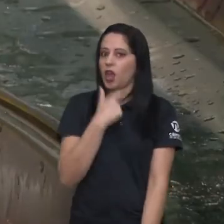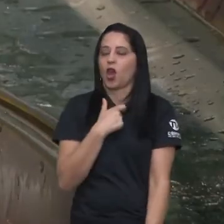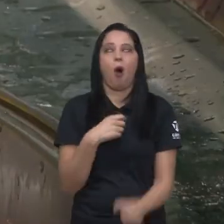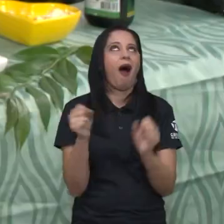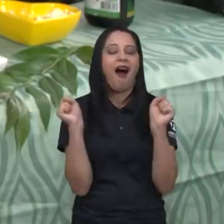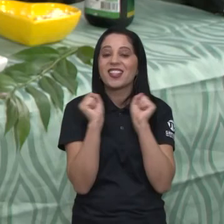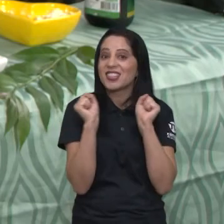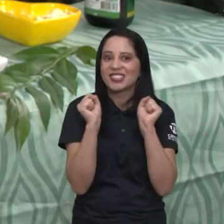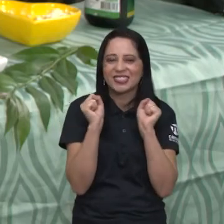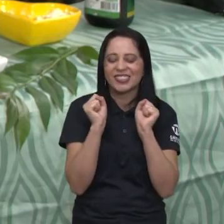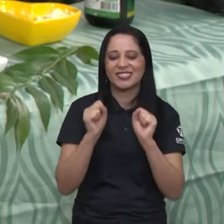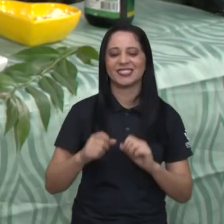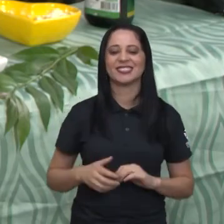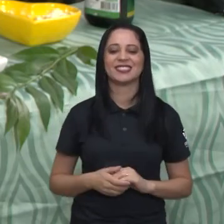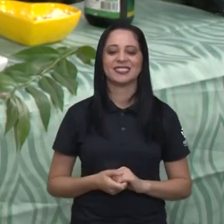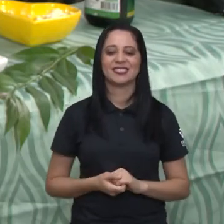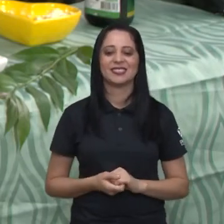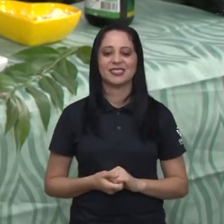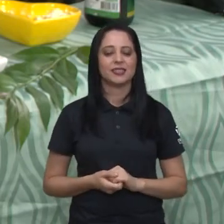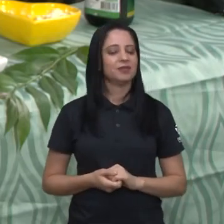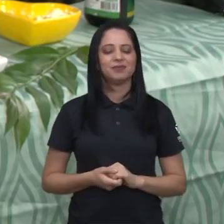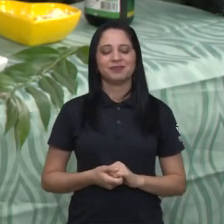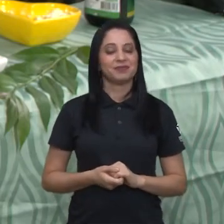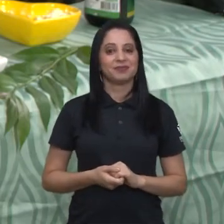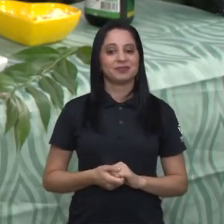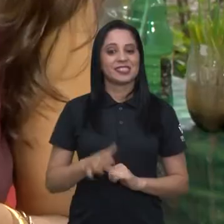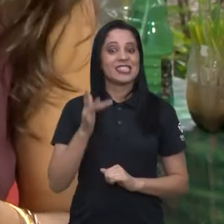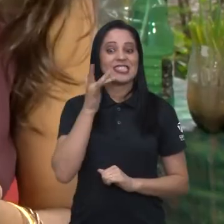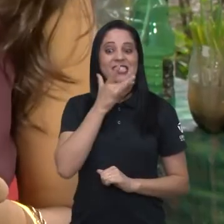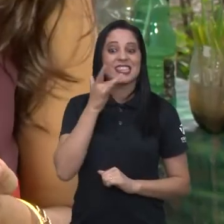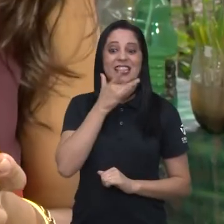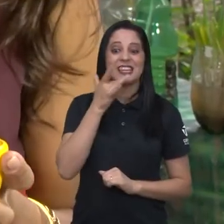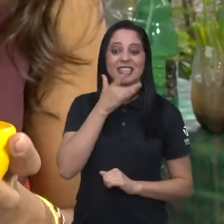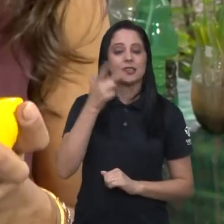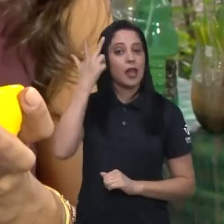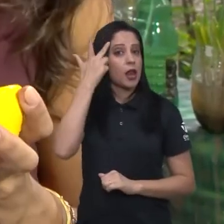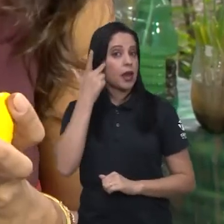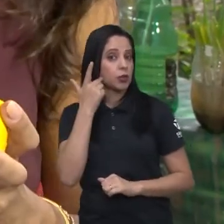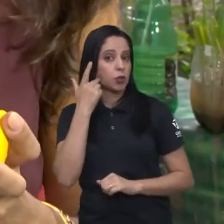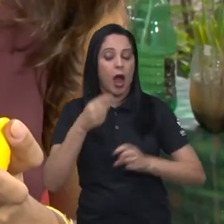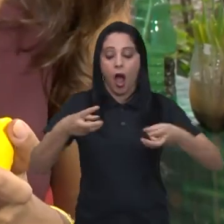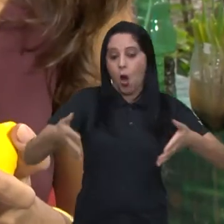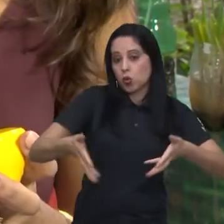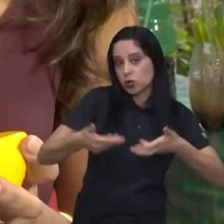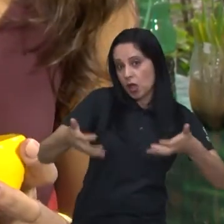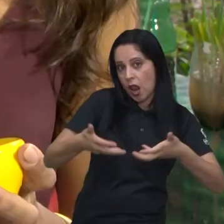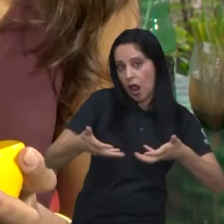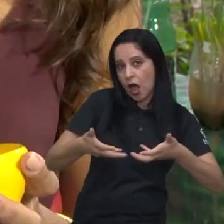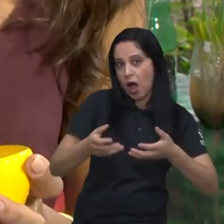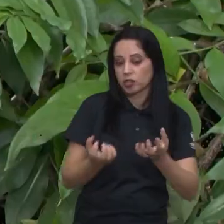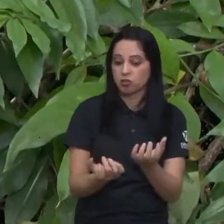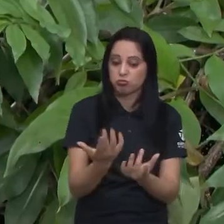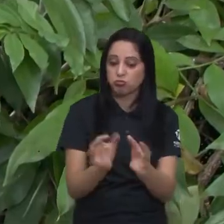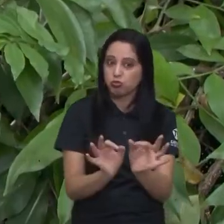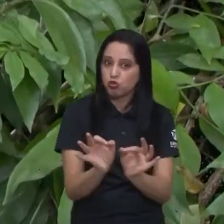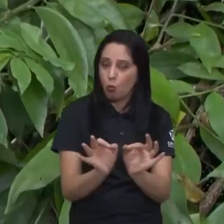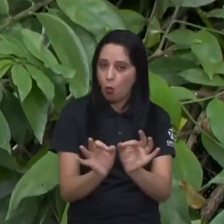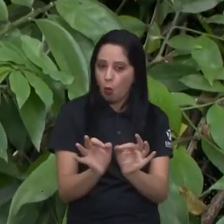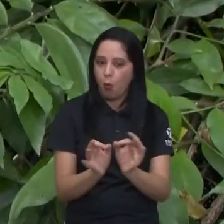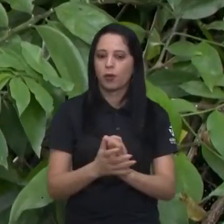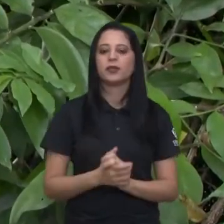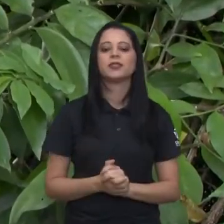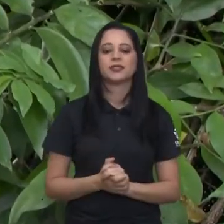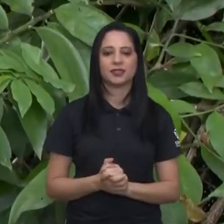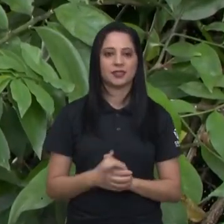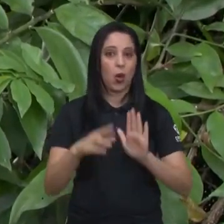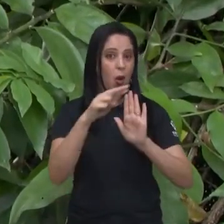suspeita, amo essa planta. Dá até para consumir assim, in natura, fazer salada, refogar. Essa